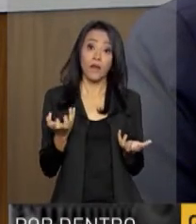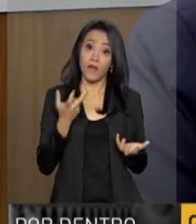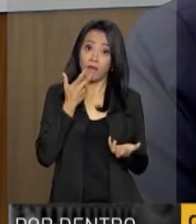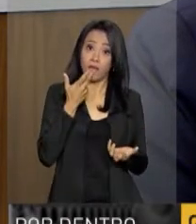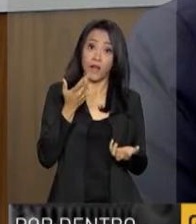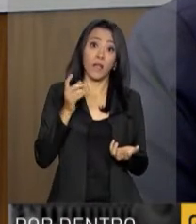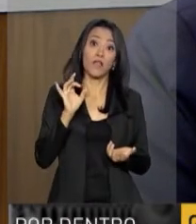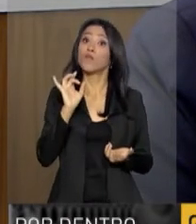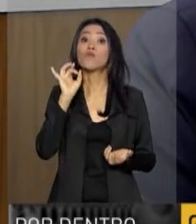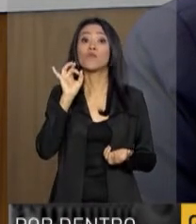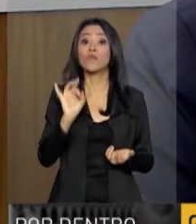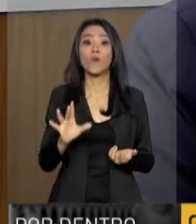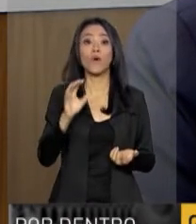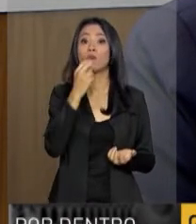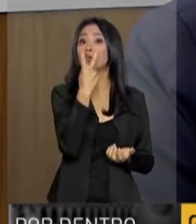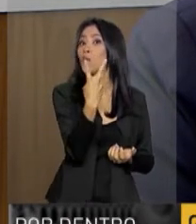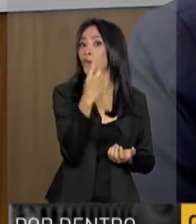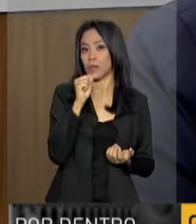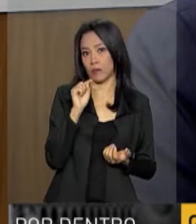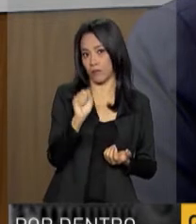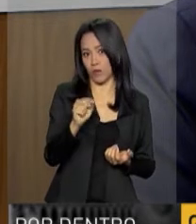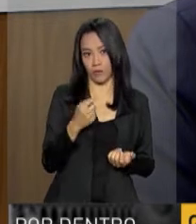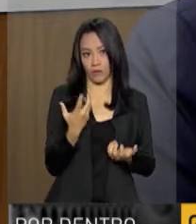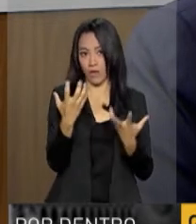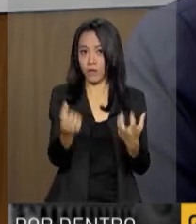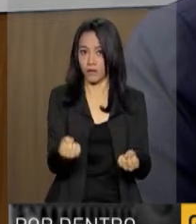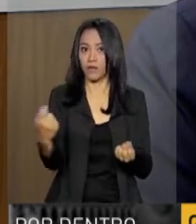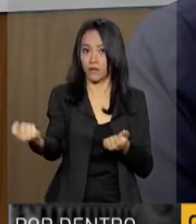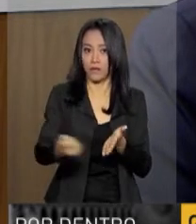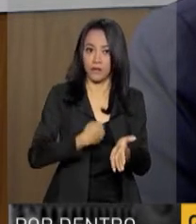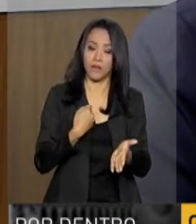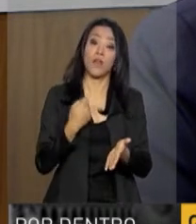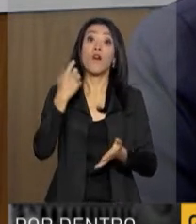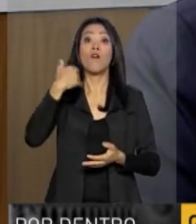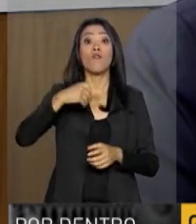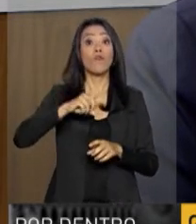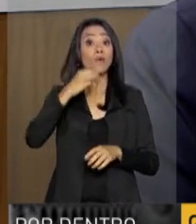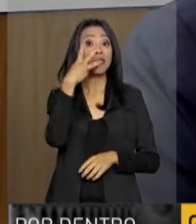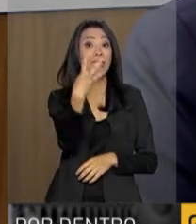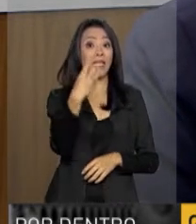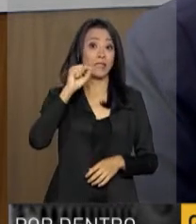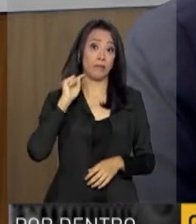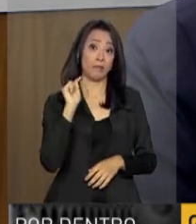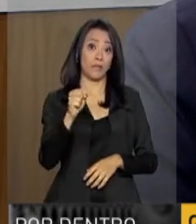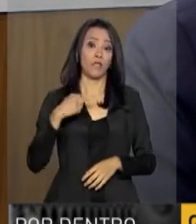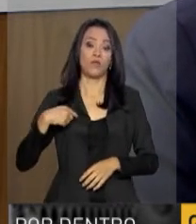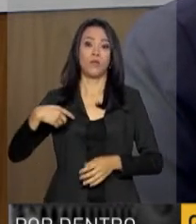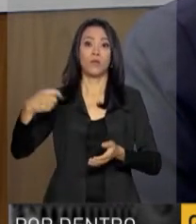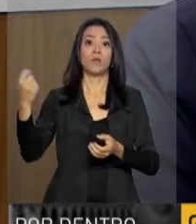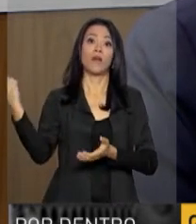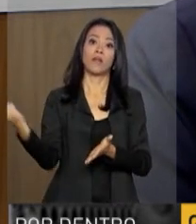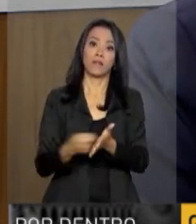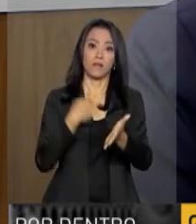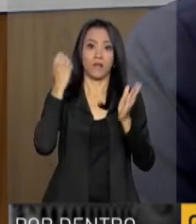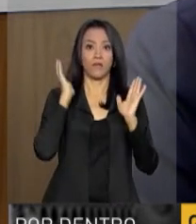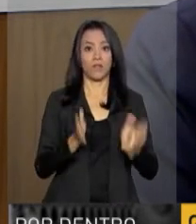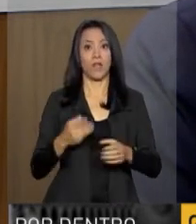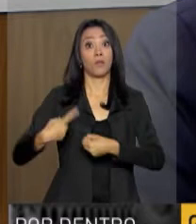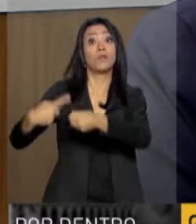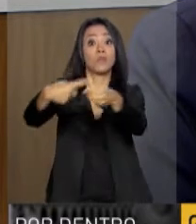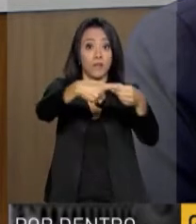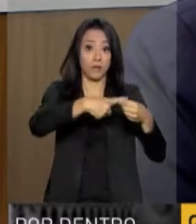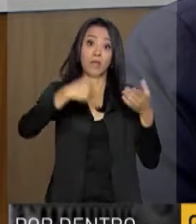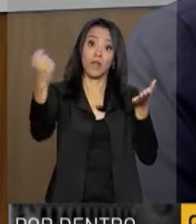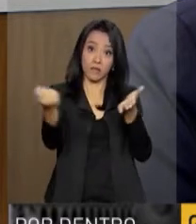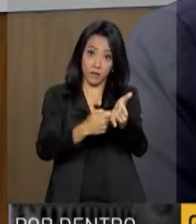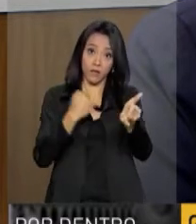foram 2000 que assinaram a adesão foram 3 mil municípios que assinaram já o contrato a adesão praticamente